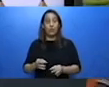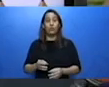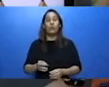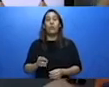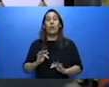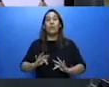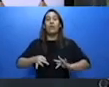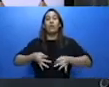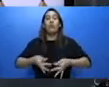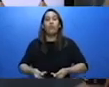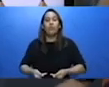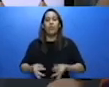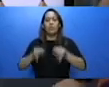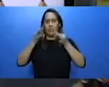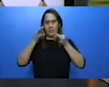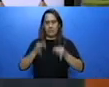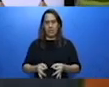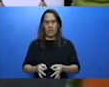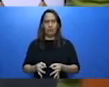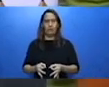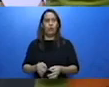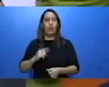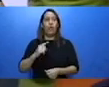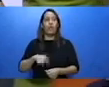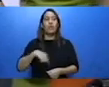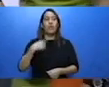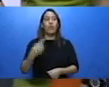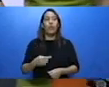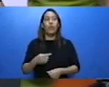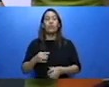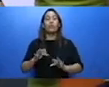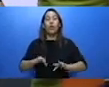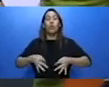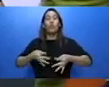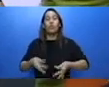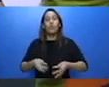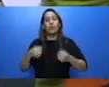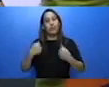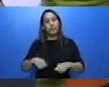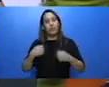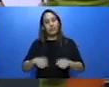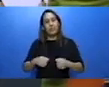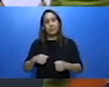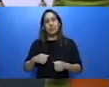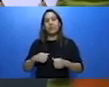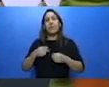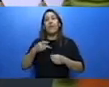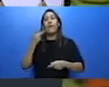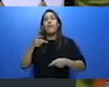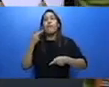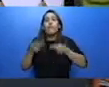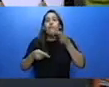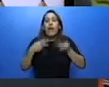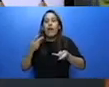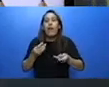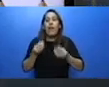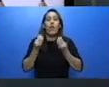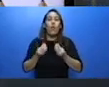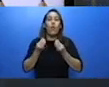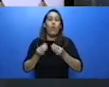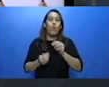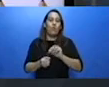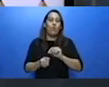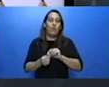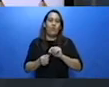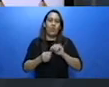seja o esperado. Depois do resultado, é preciso narrar como o experimento foi